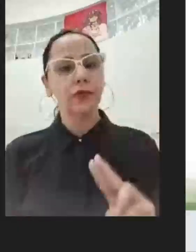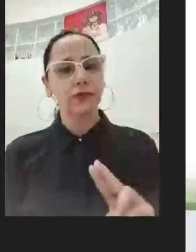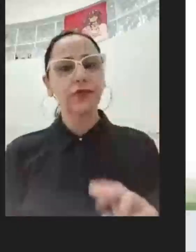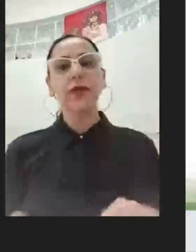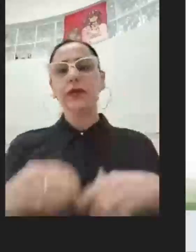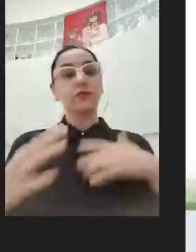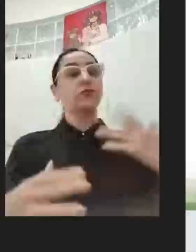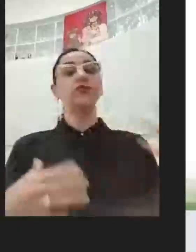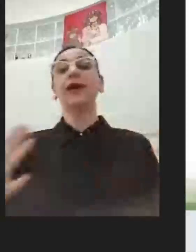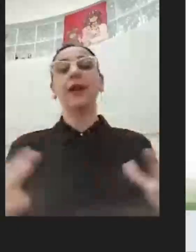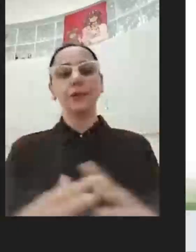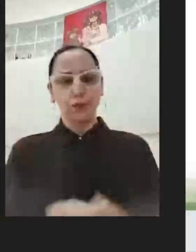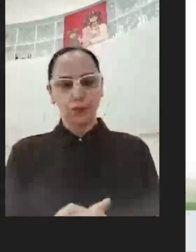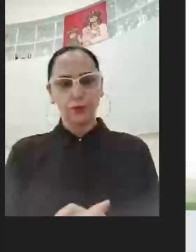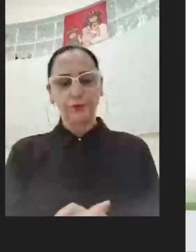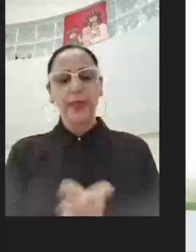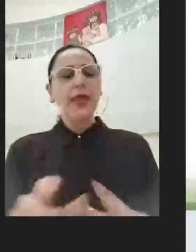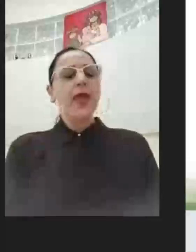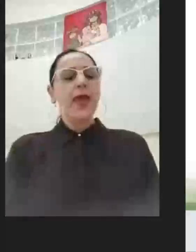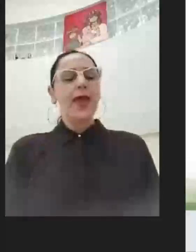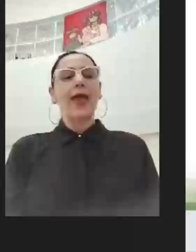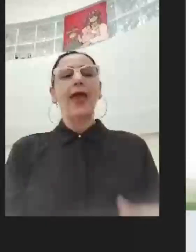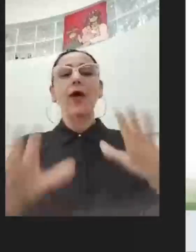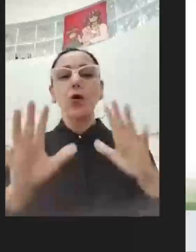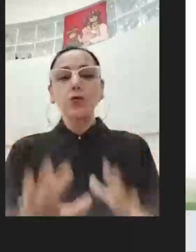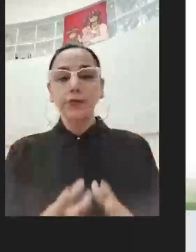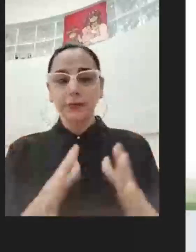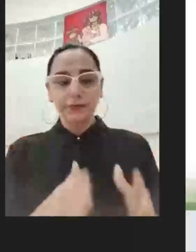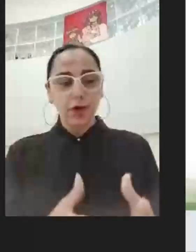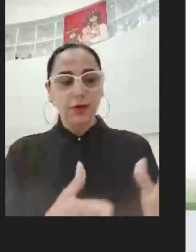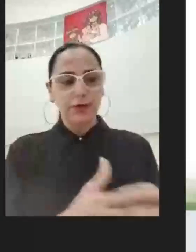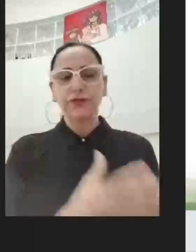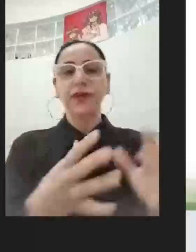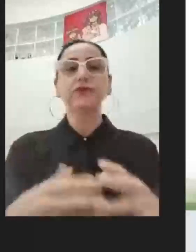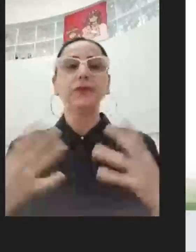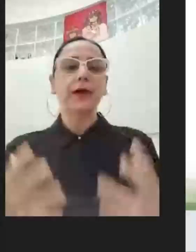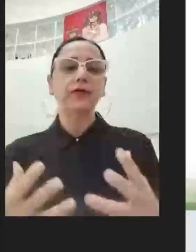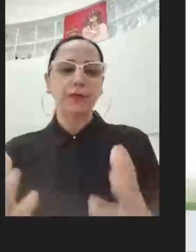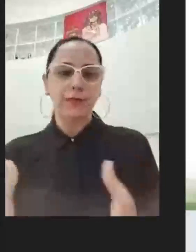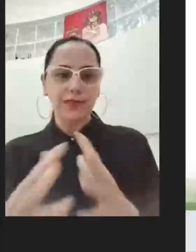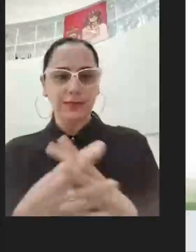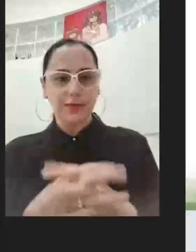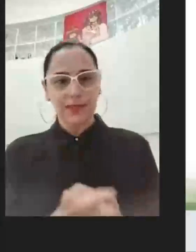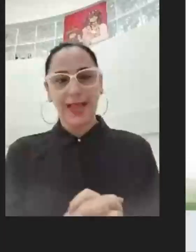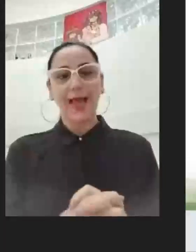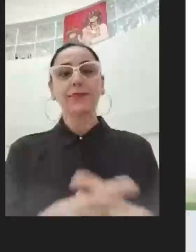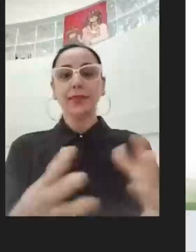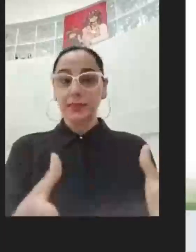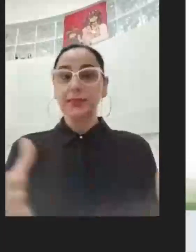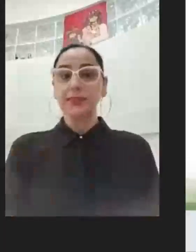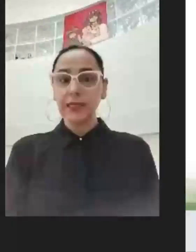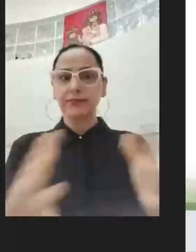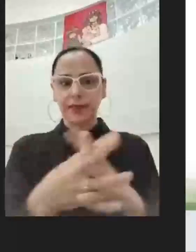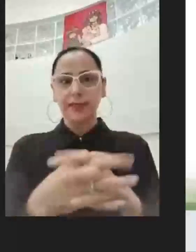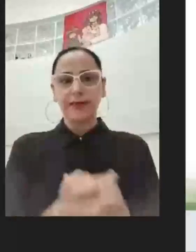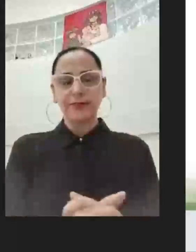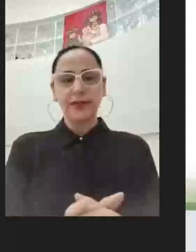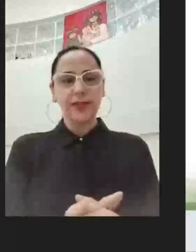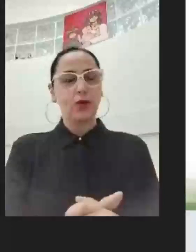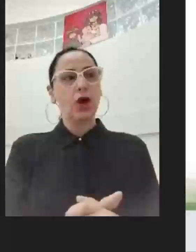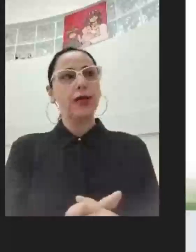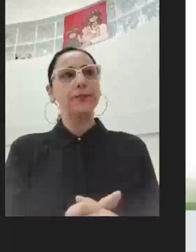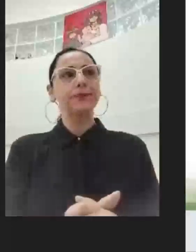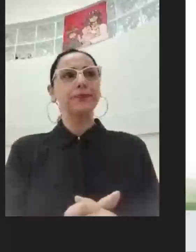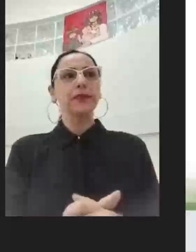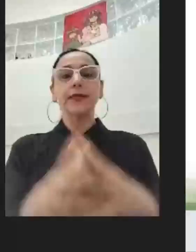não dormiu 3 dias e a gente chega lá em ponto. Outra forma de ajudar os bebês a amamentar, que a Cecília